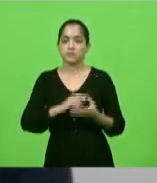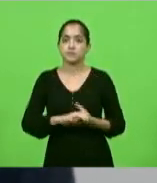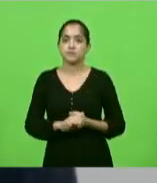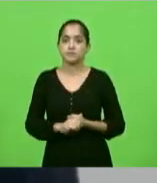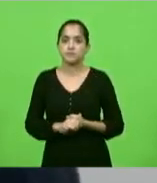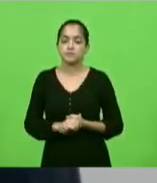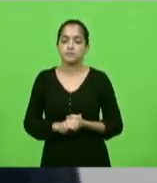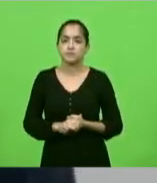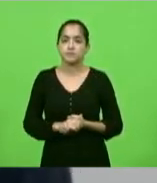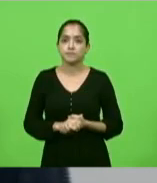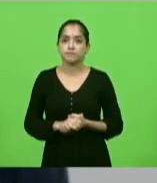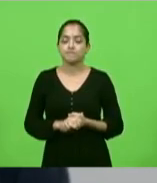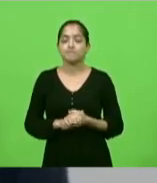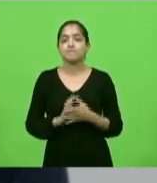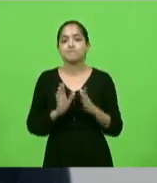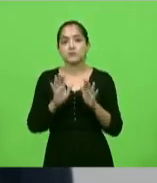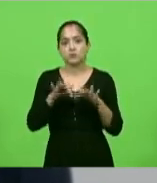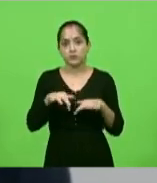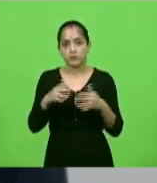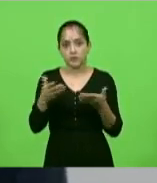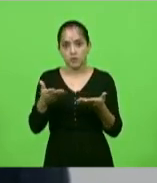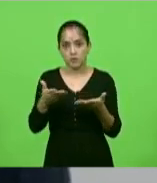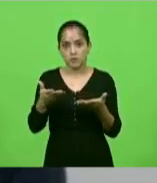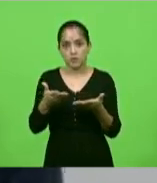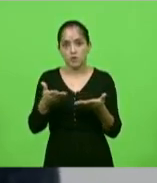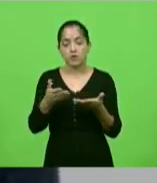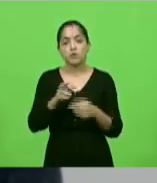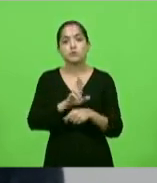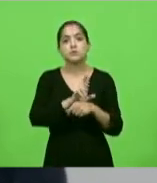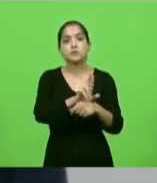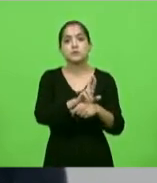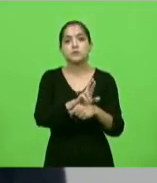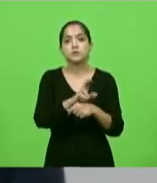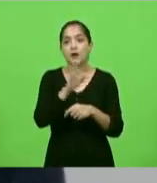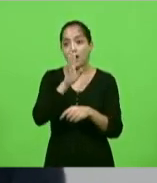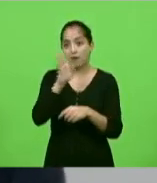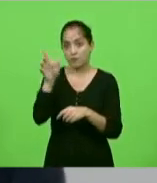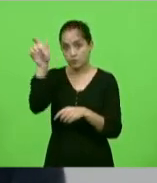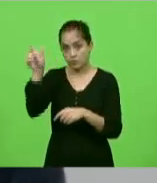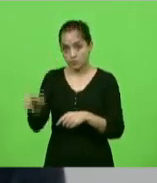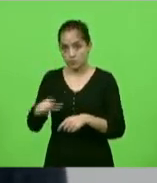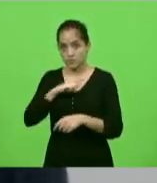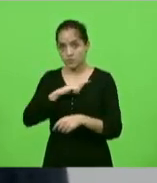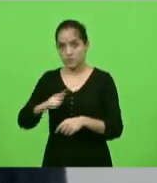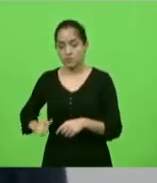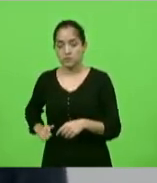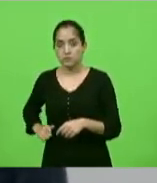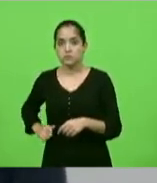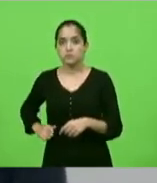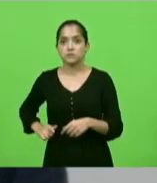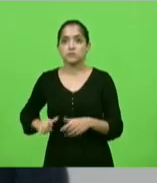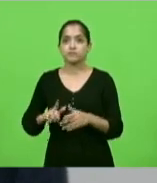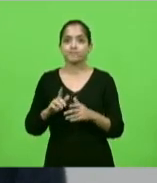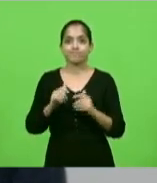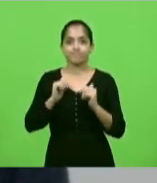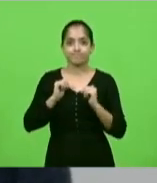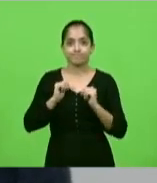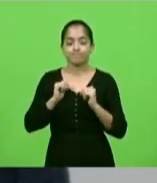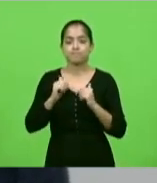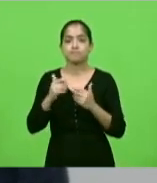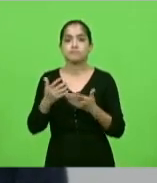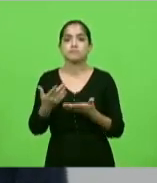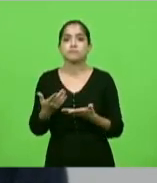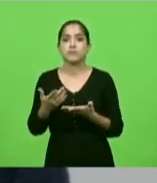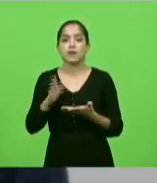subordinados. Chegando ao seu final, os representantes acusam o senhor governador do Estado de ter sido letárgico. A bem